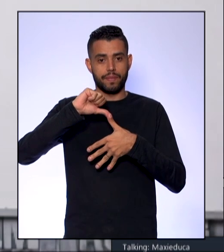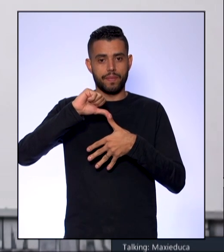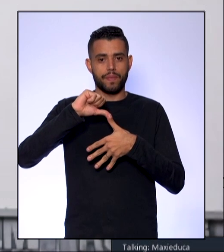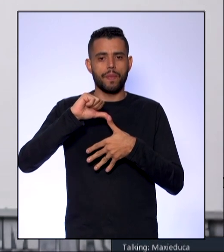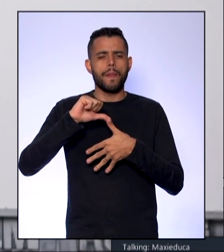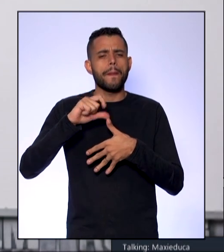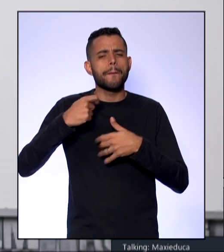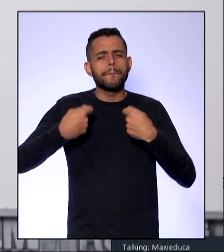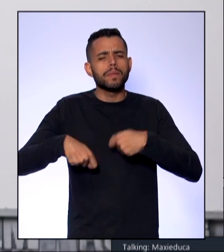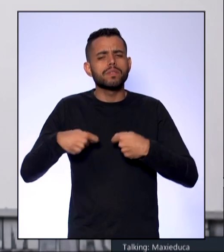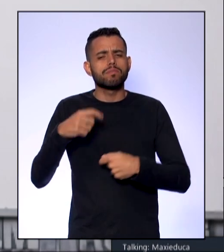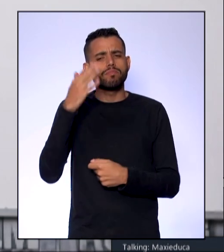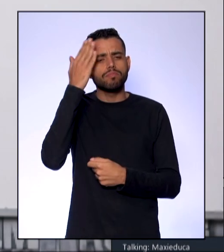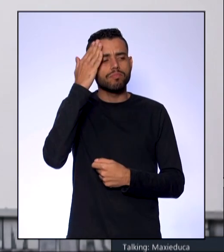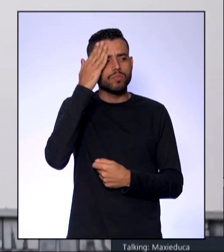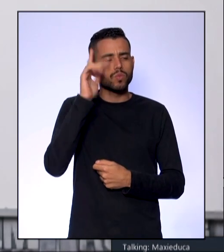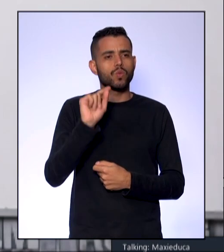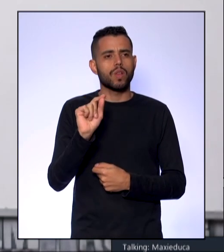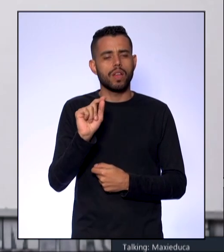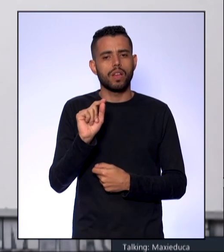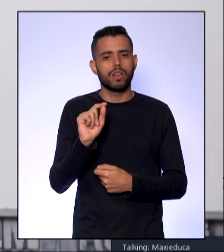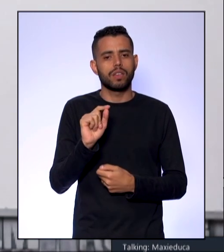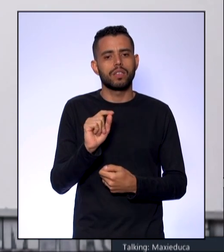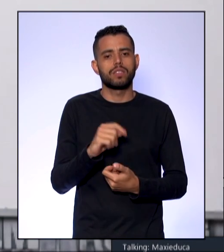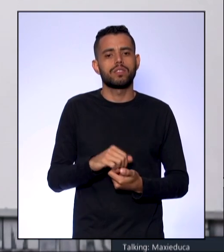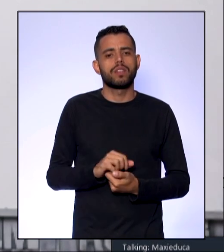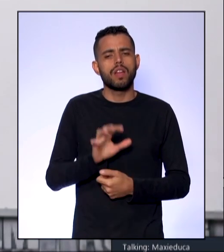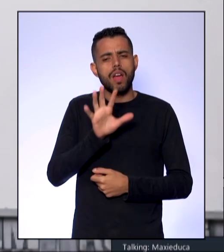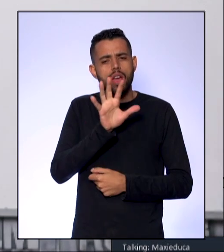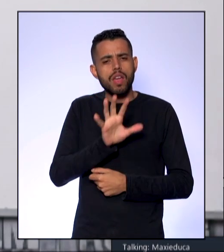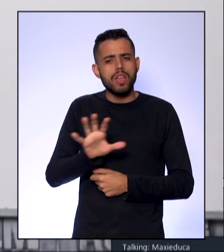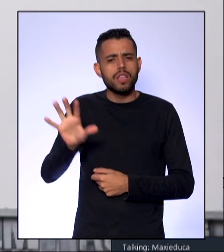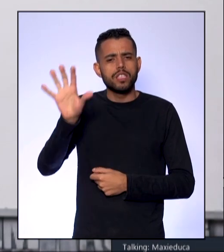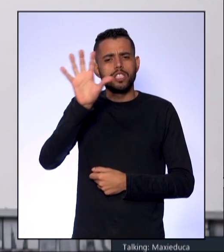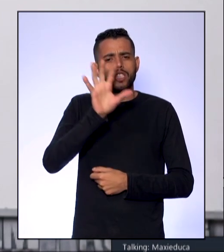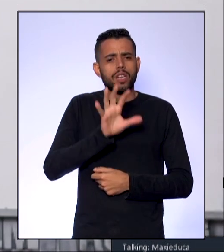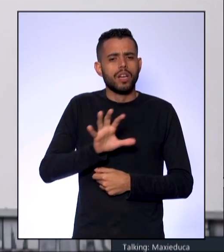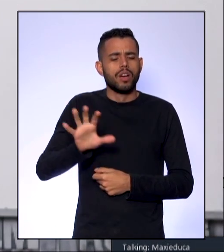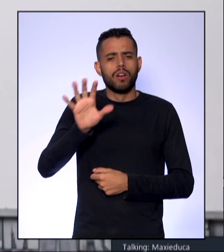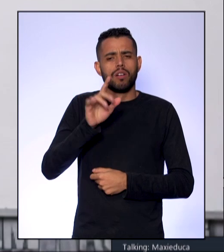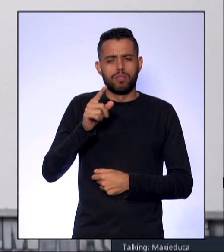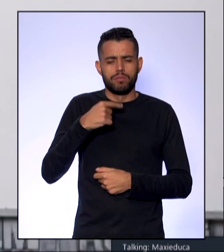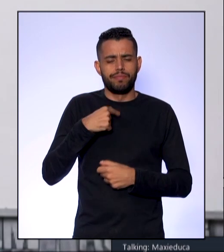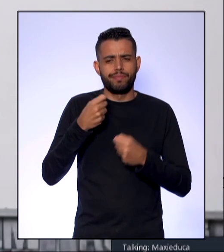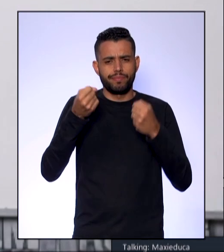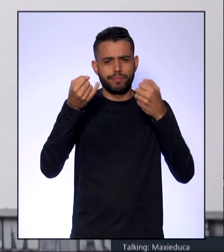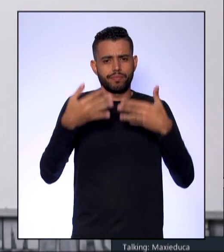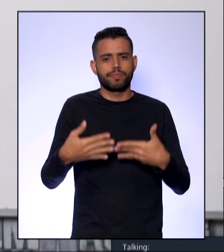eu preciso compreender que a região da qual vos falo